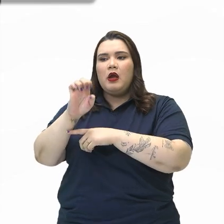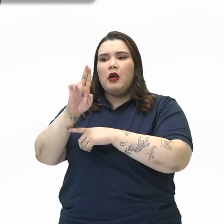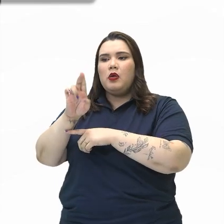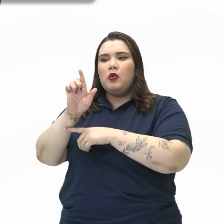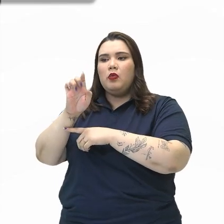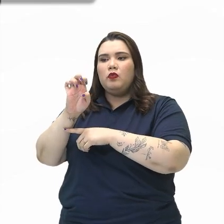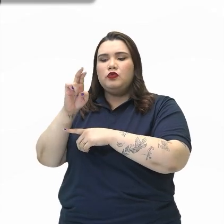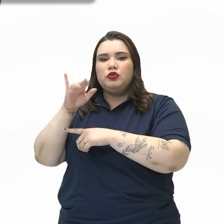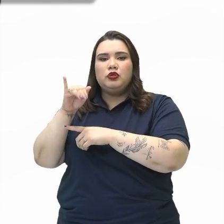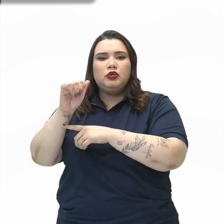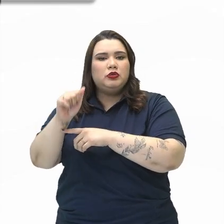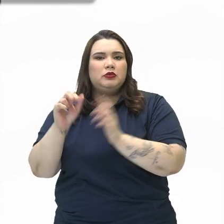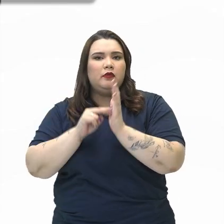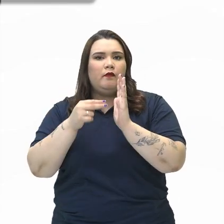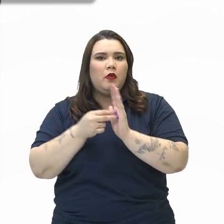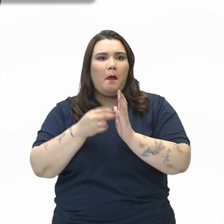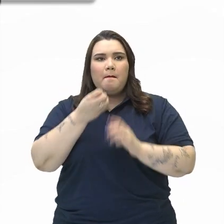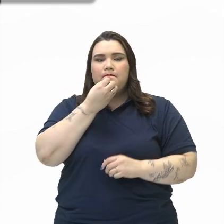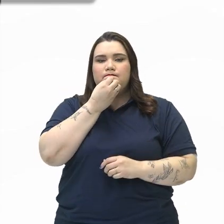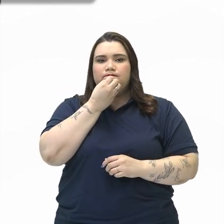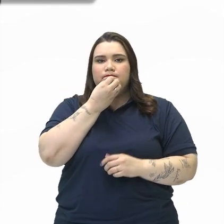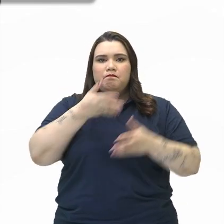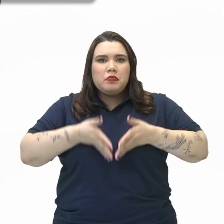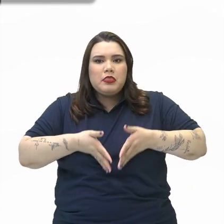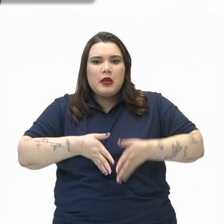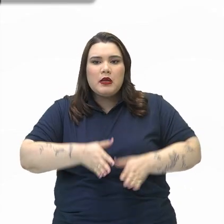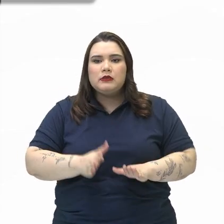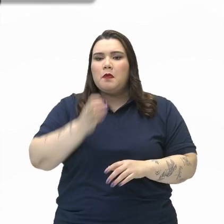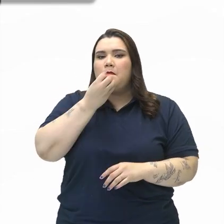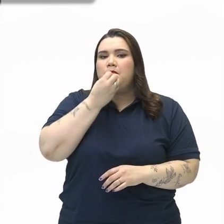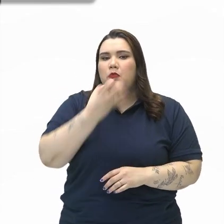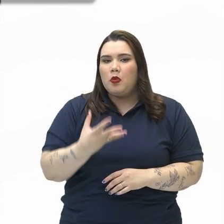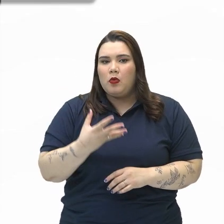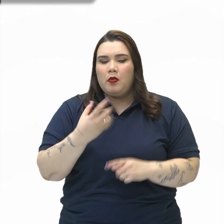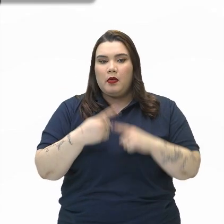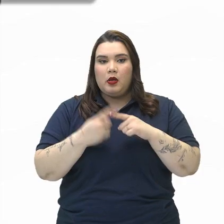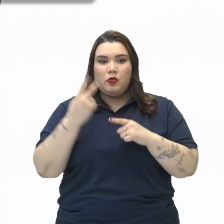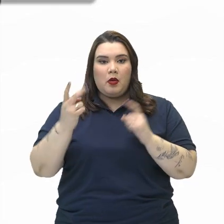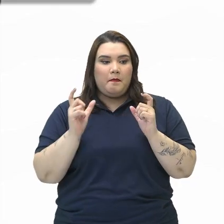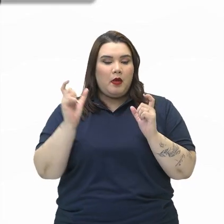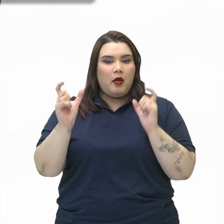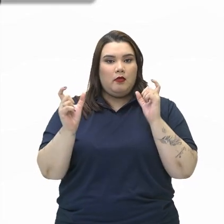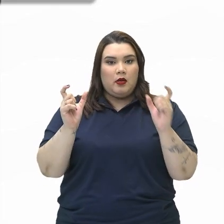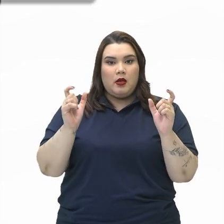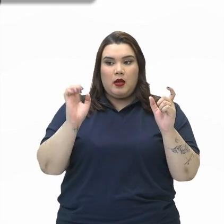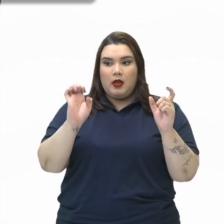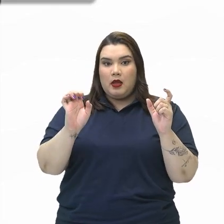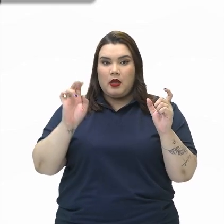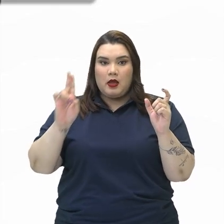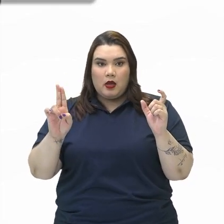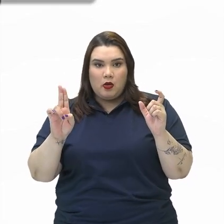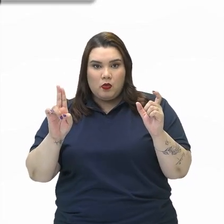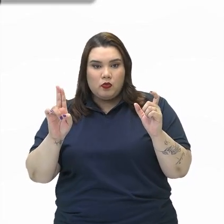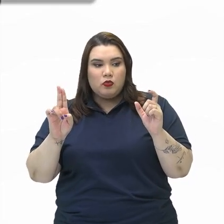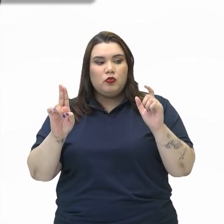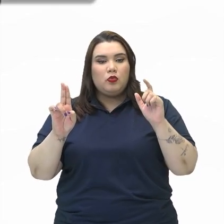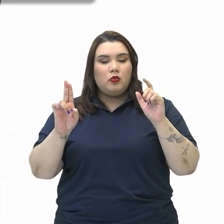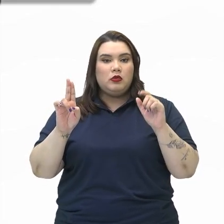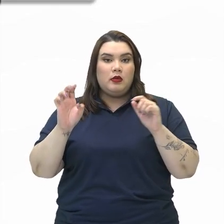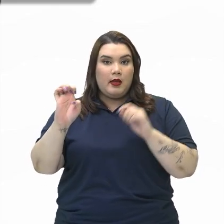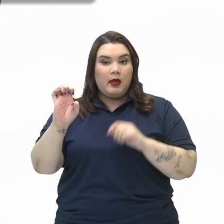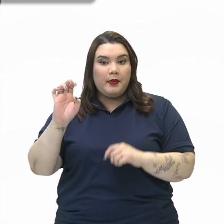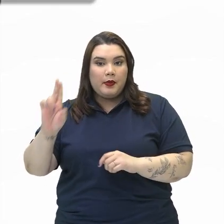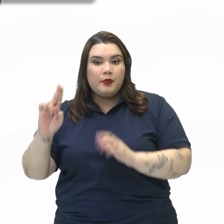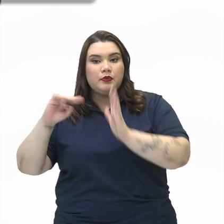Significa bem-nascido. Ou seja, eu misturo duas palavras gregas, eu e genia. Eu,